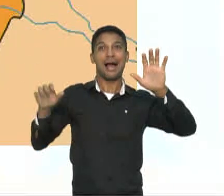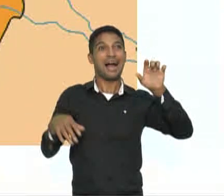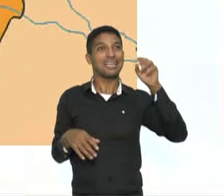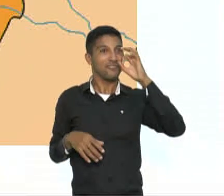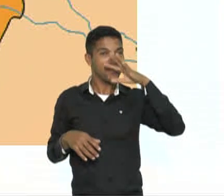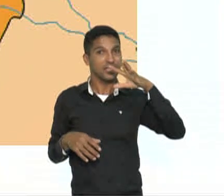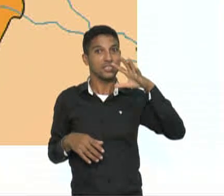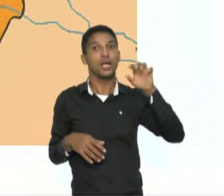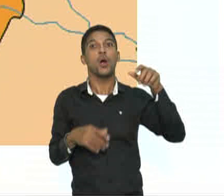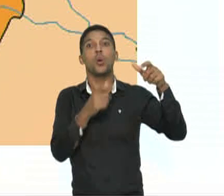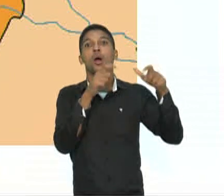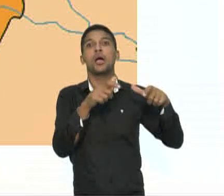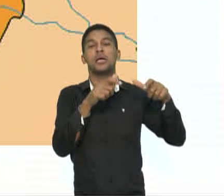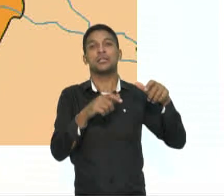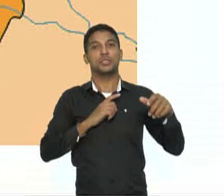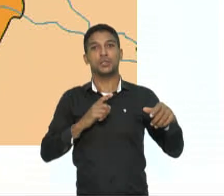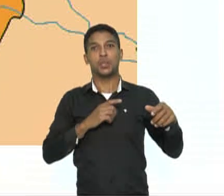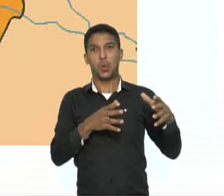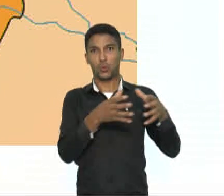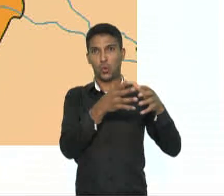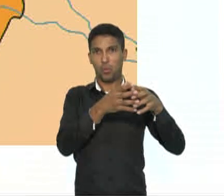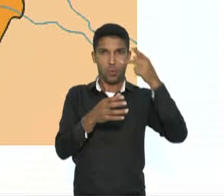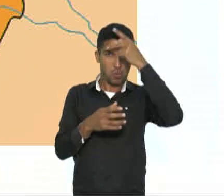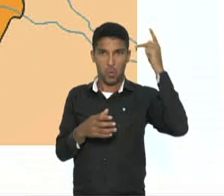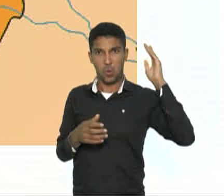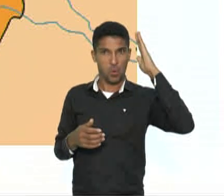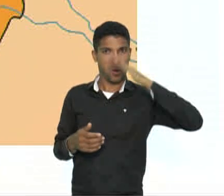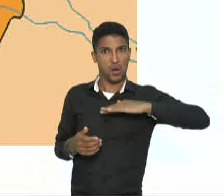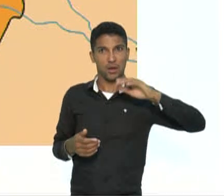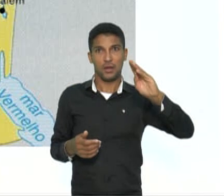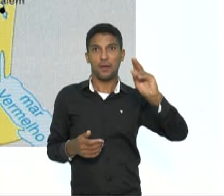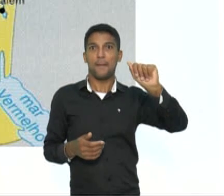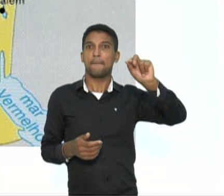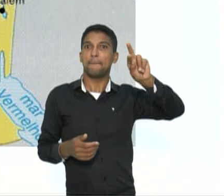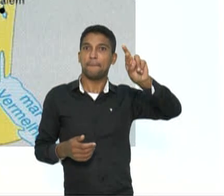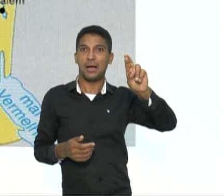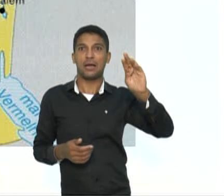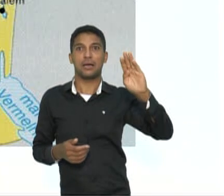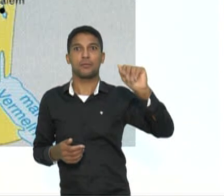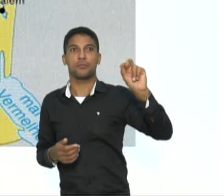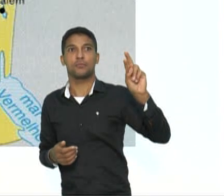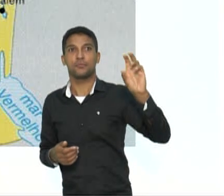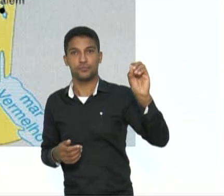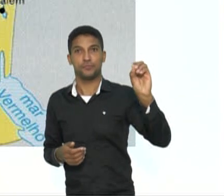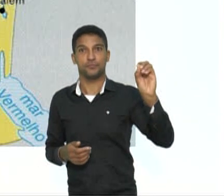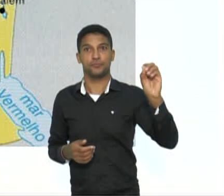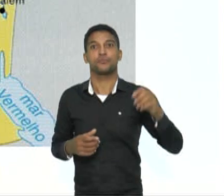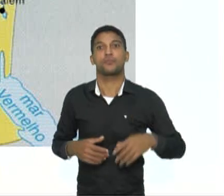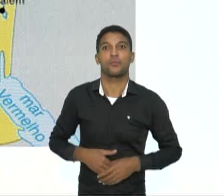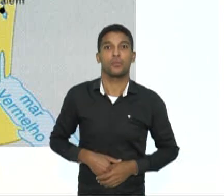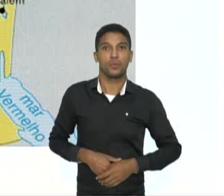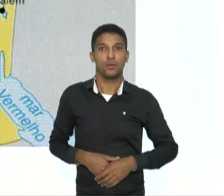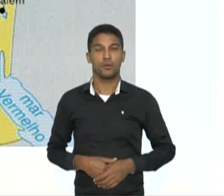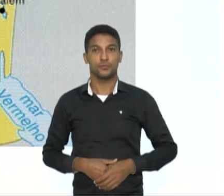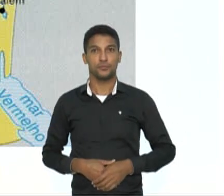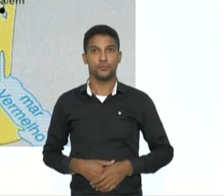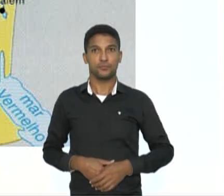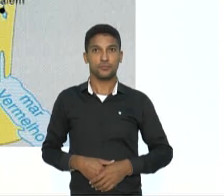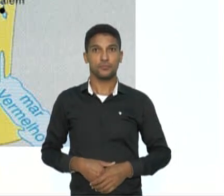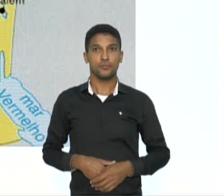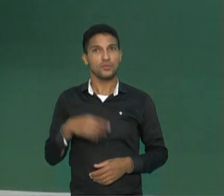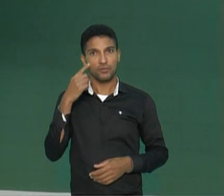lá. Aqui eram os católicos ortodoxos e aqui os católicos apostólicos romanos. Tá? O grande nome a gente viu na